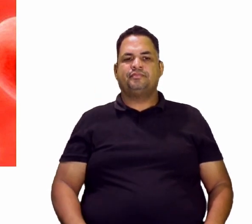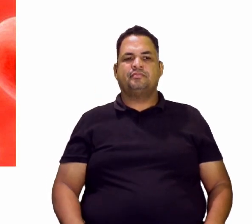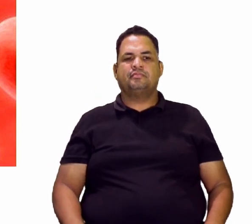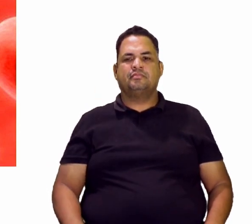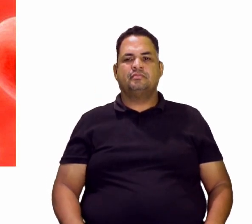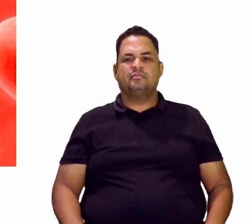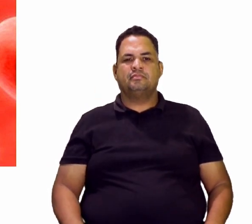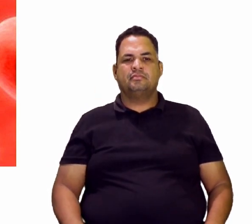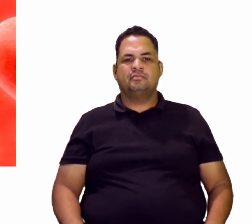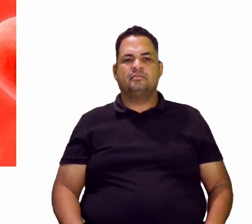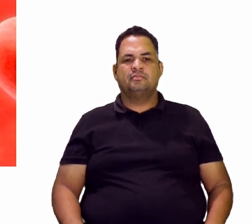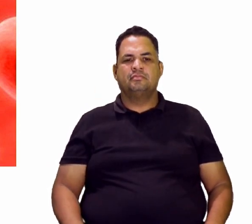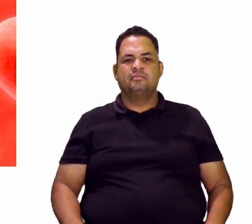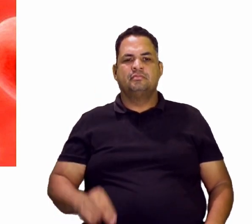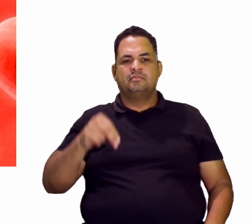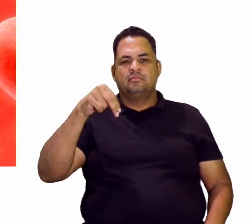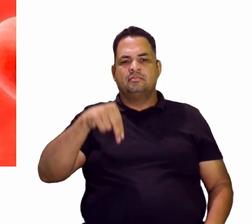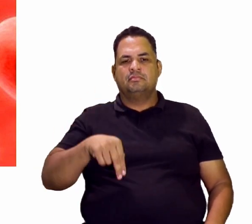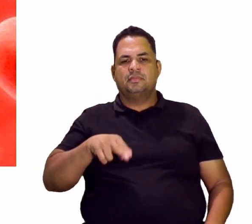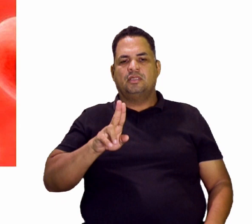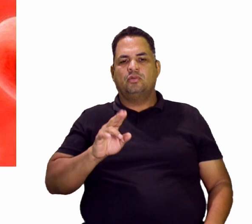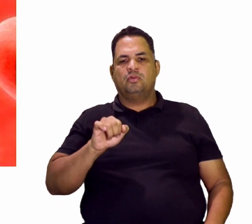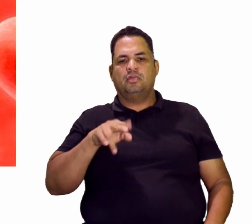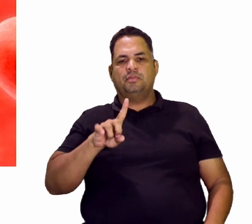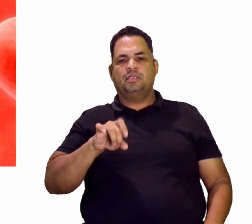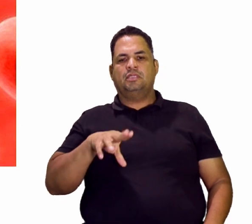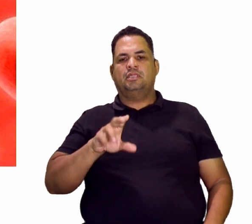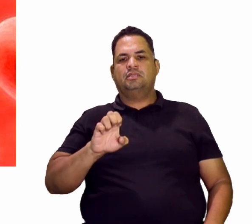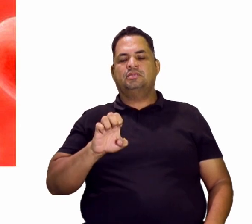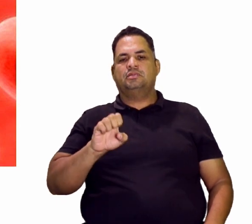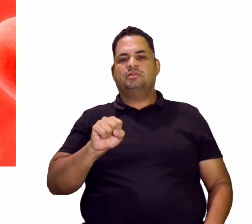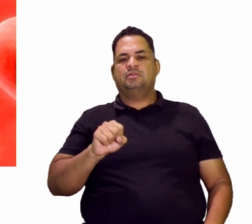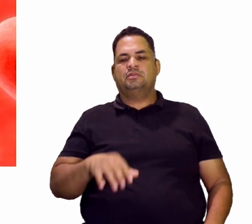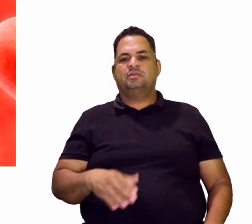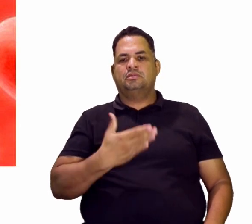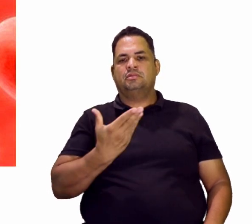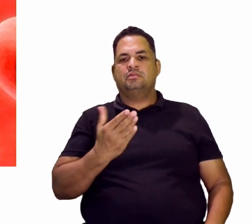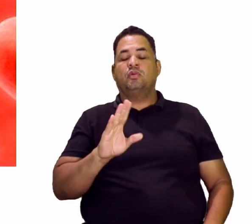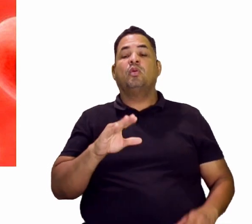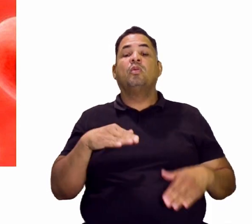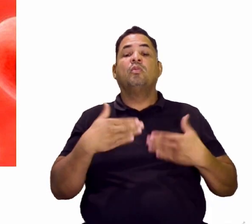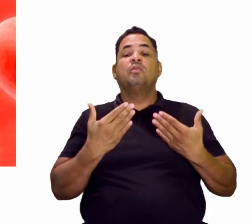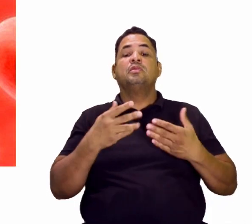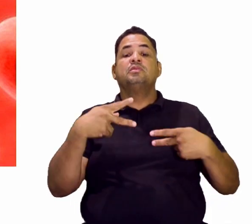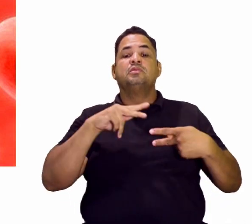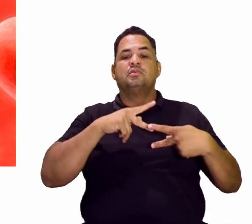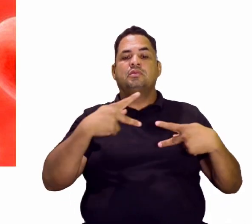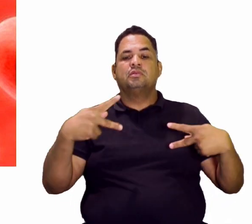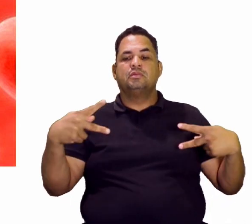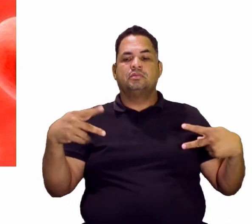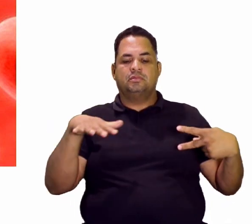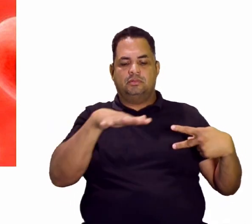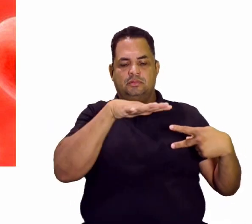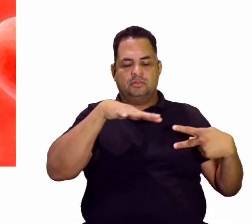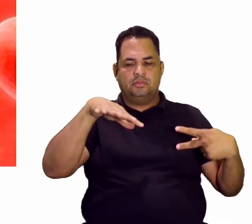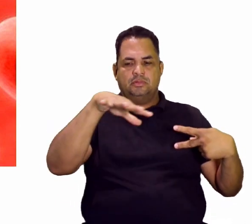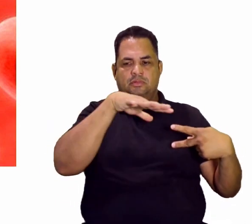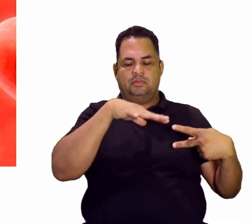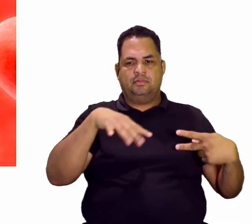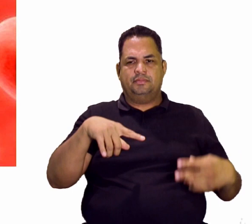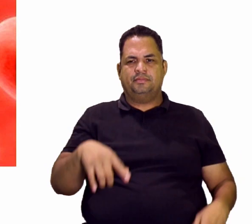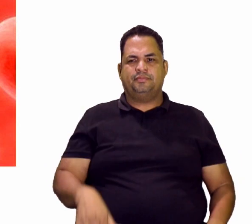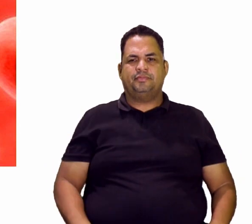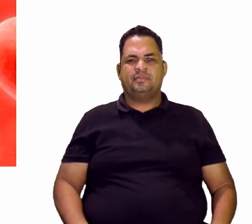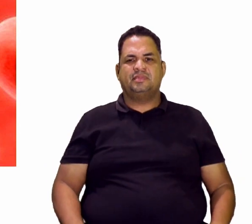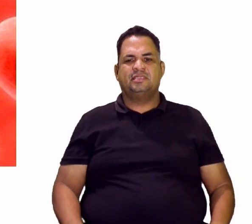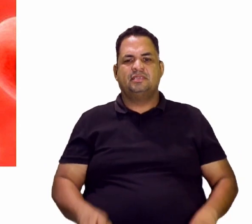ou hemaglutinina, e a neuraminidase. Então, o que são essas proteínas de superfície, professora?